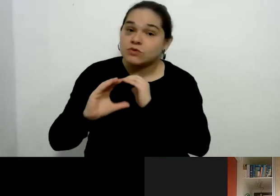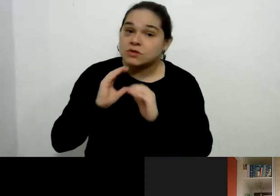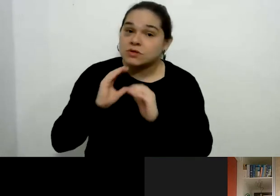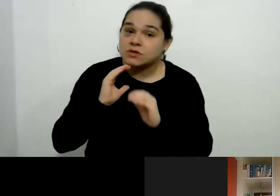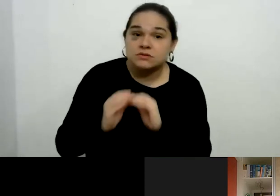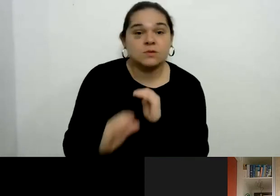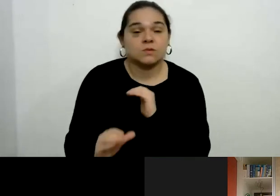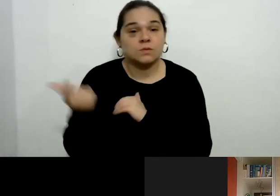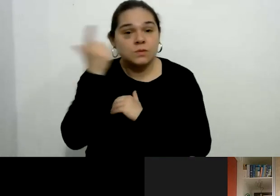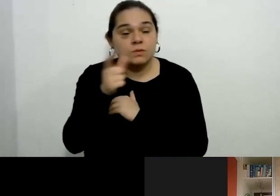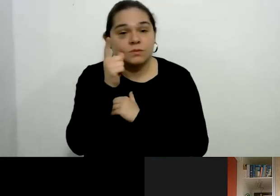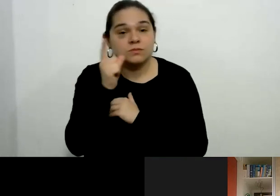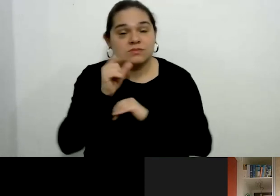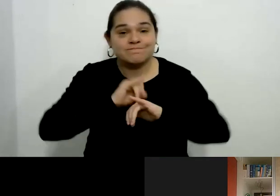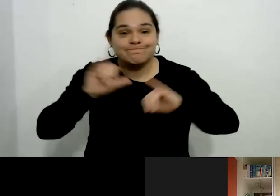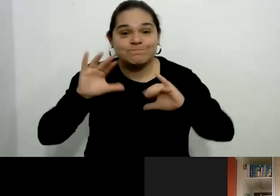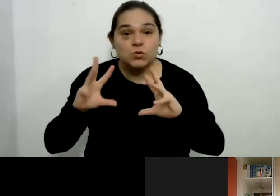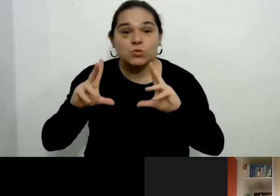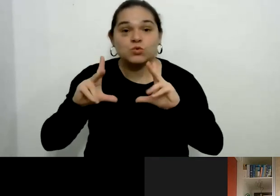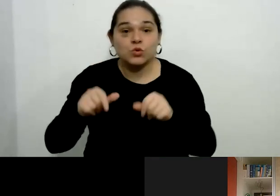os outros trabalhadores dentro da empresa.